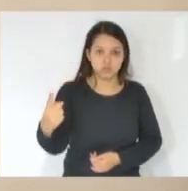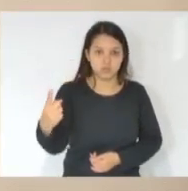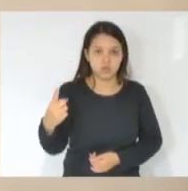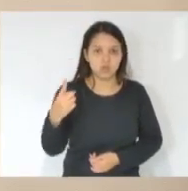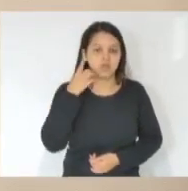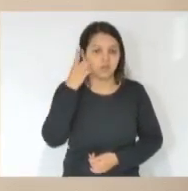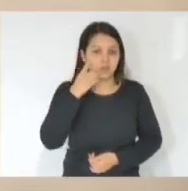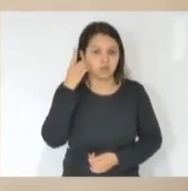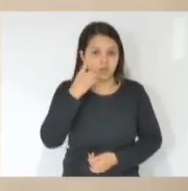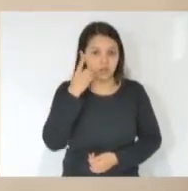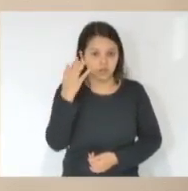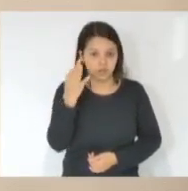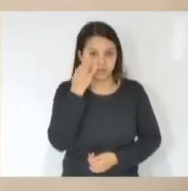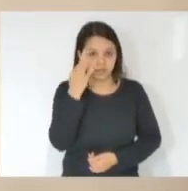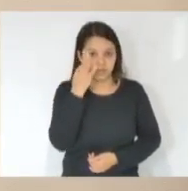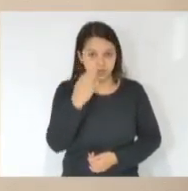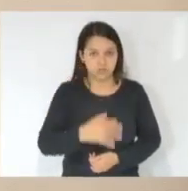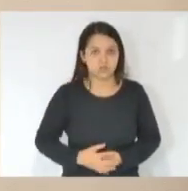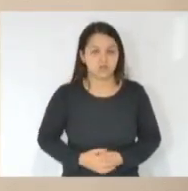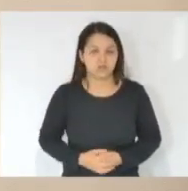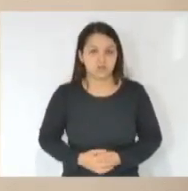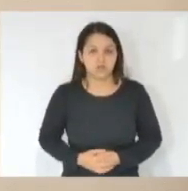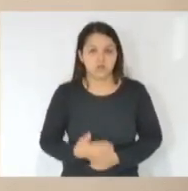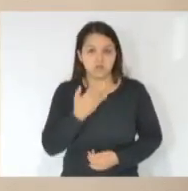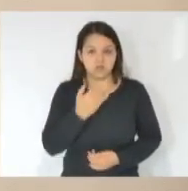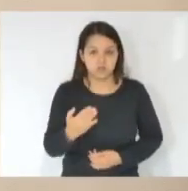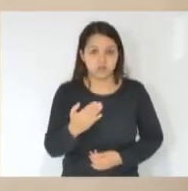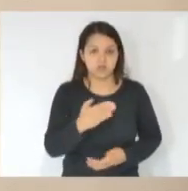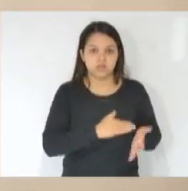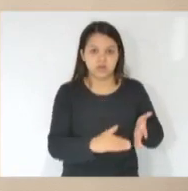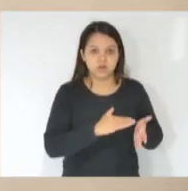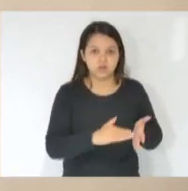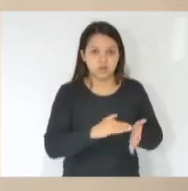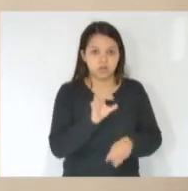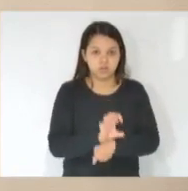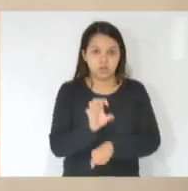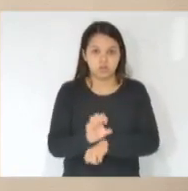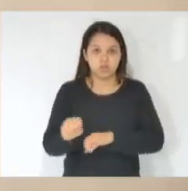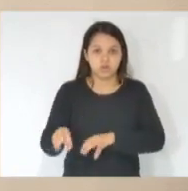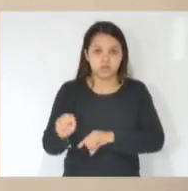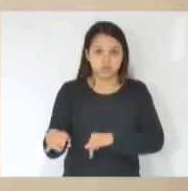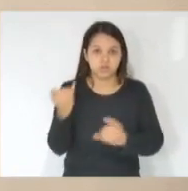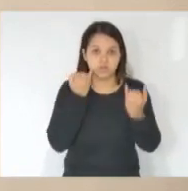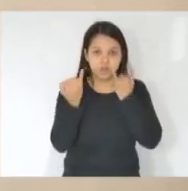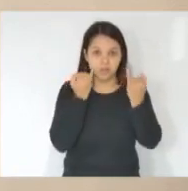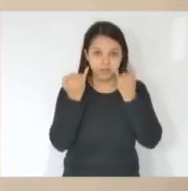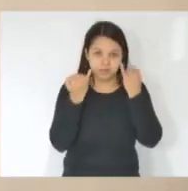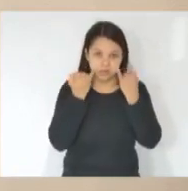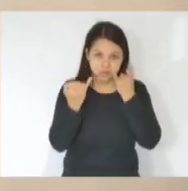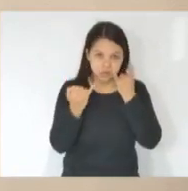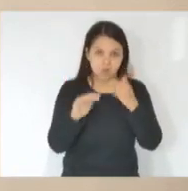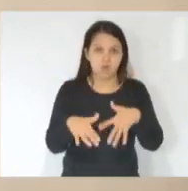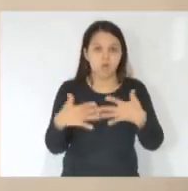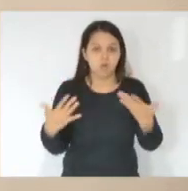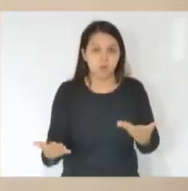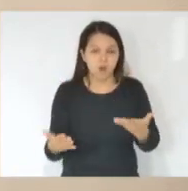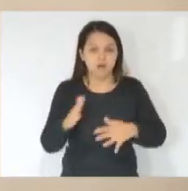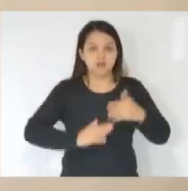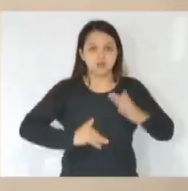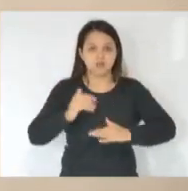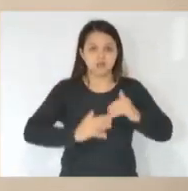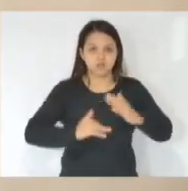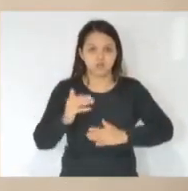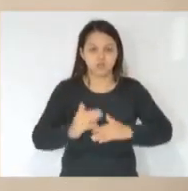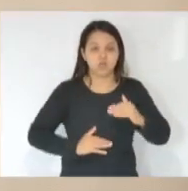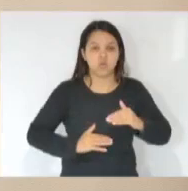deputado Fernando Perlin, solicitando ao secretário de Estado da Educação informações acerca de quais ações do governo